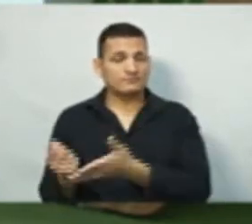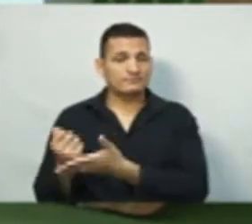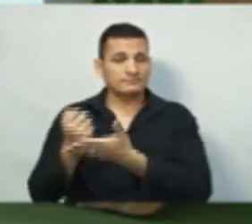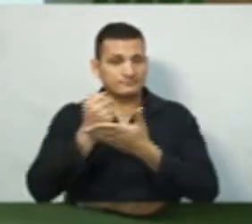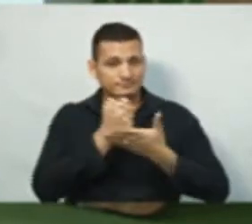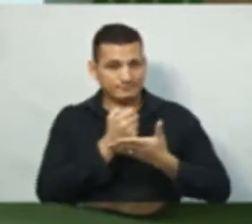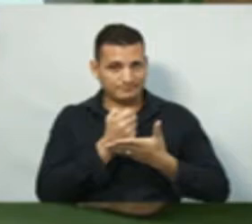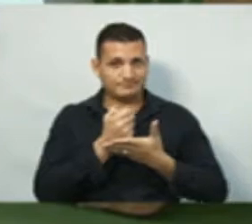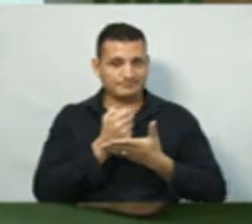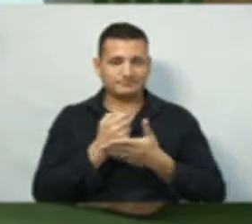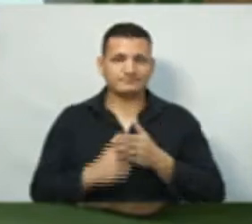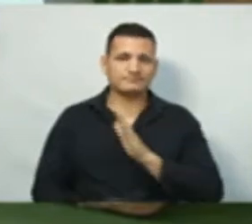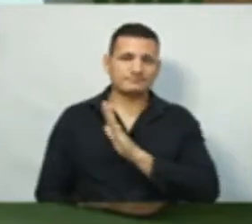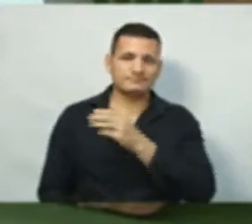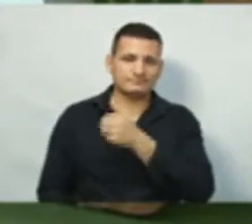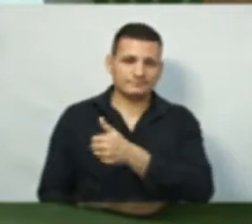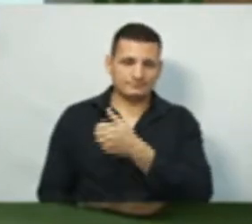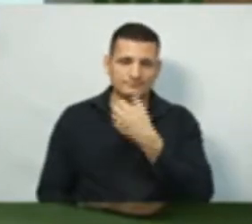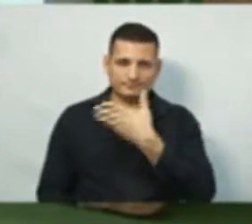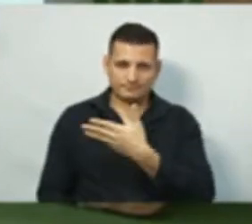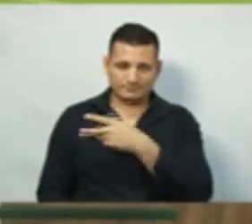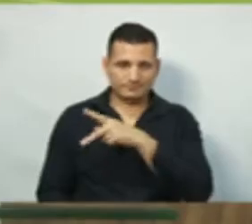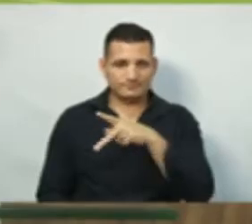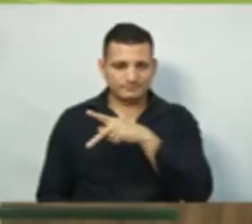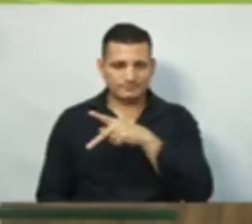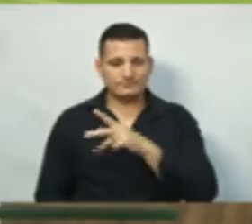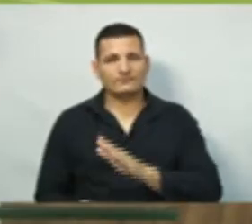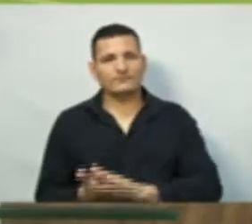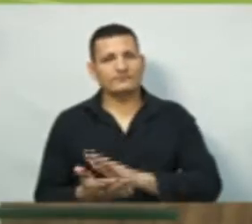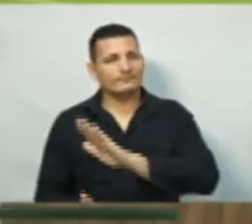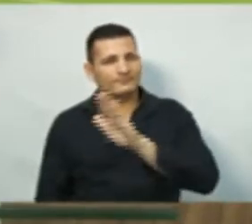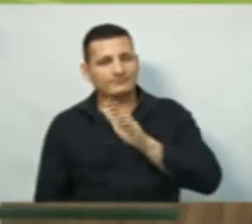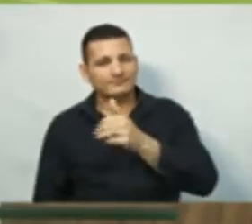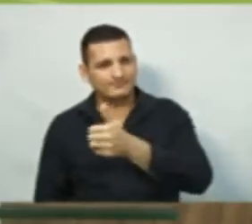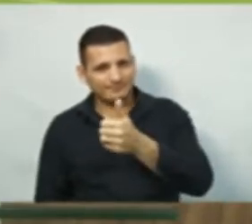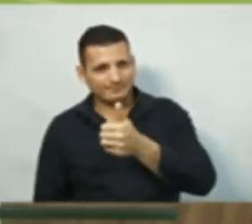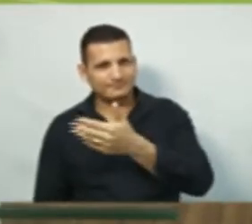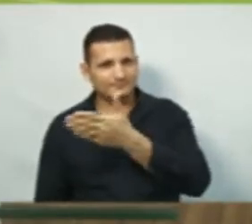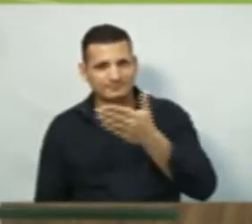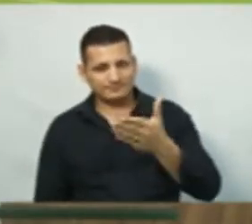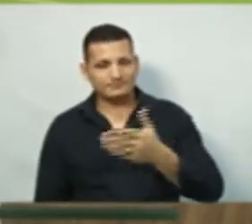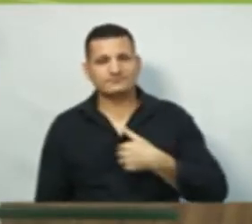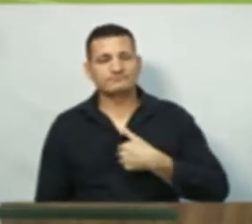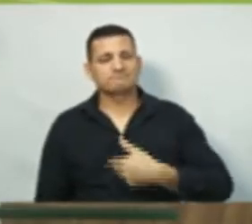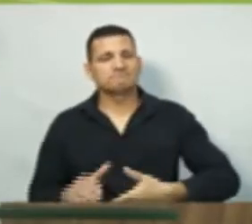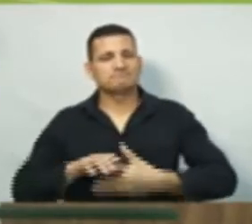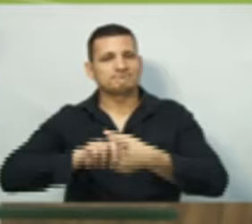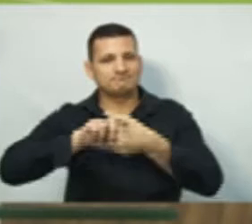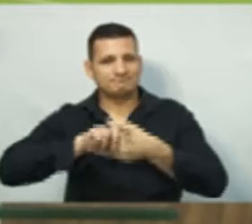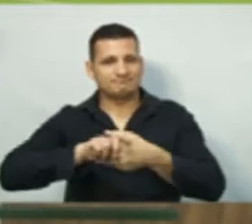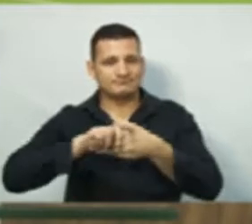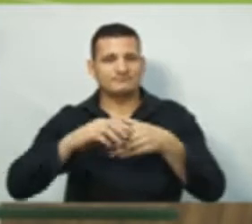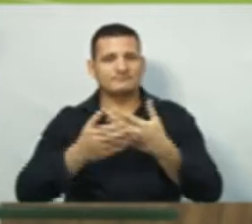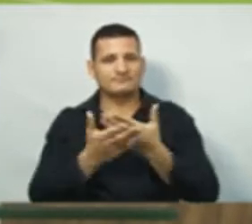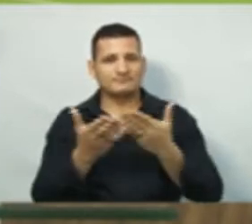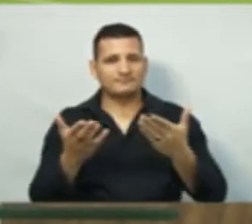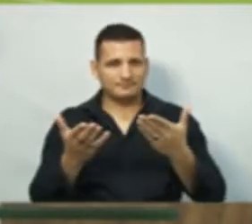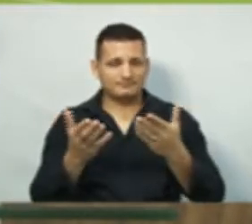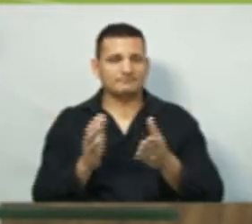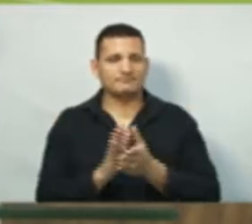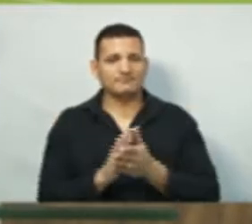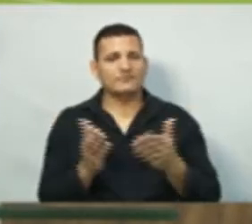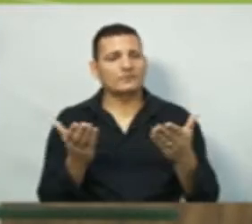disciplina. Olá, professor. Olá, alunos. Gostaria de cumprimentá-los, dizer que é uma honra